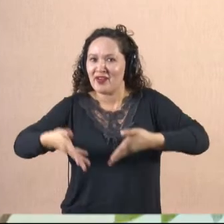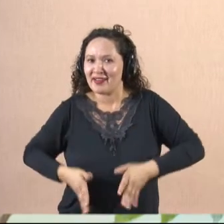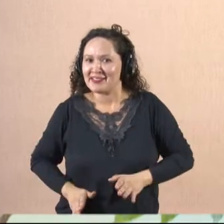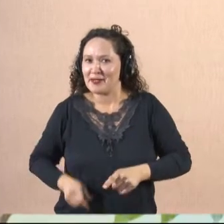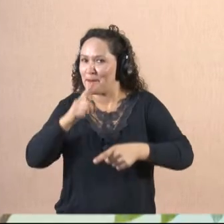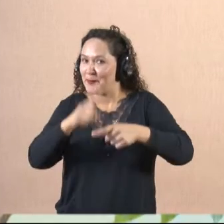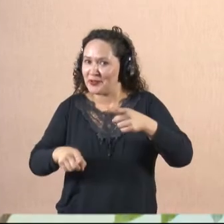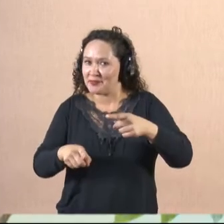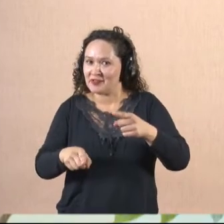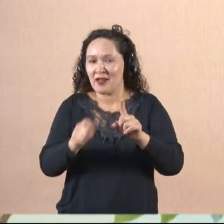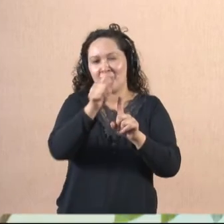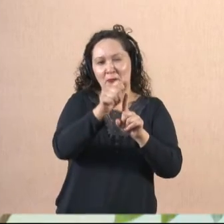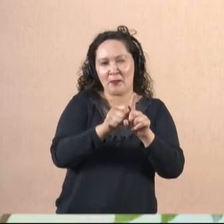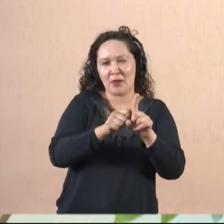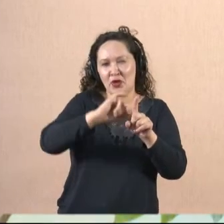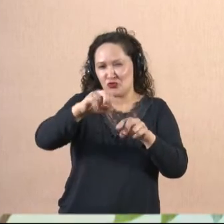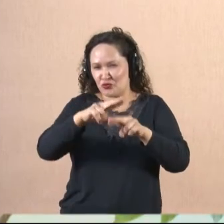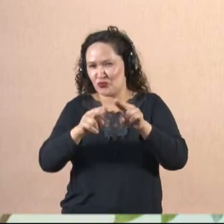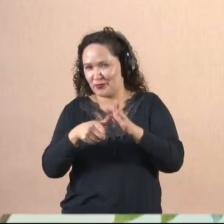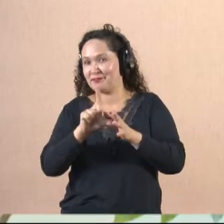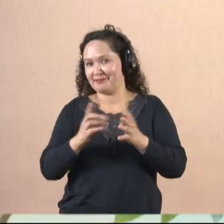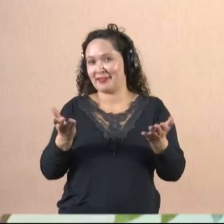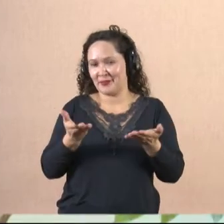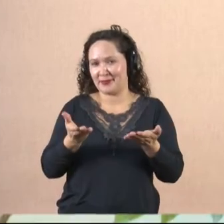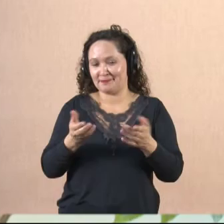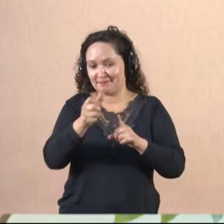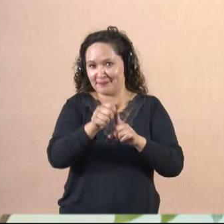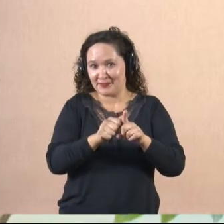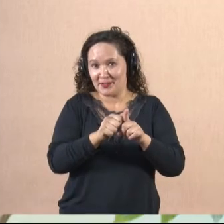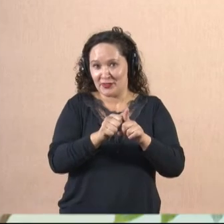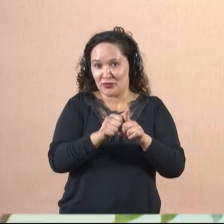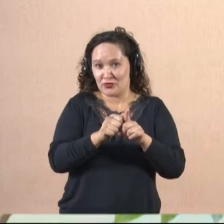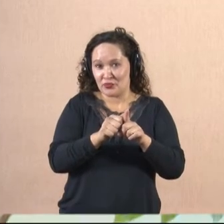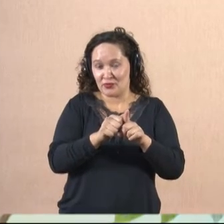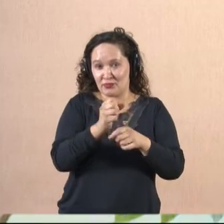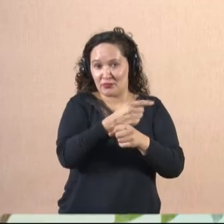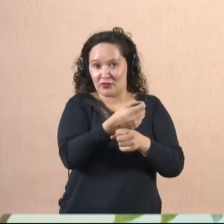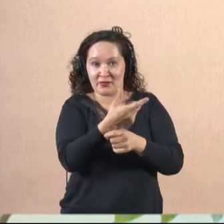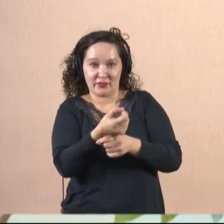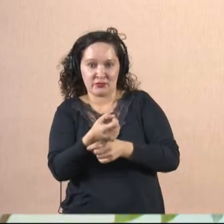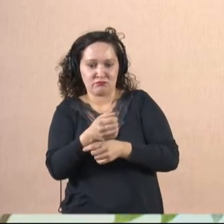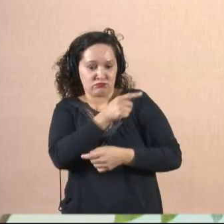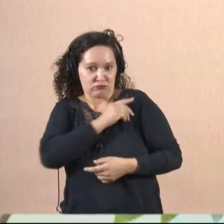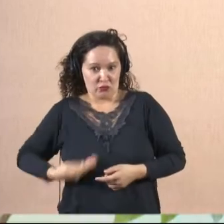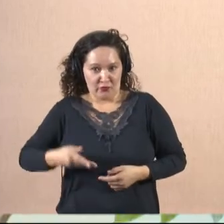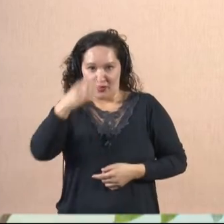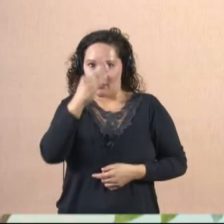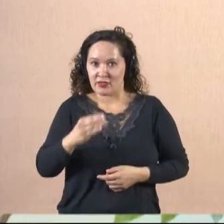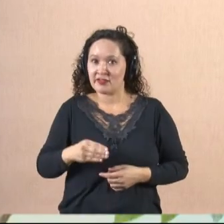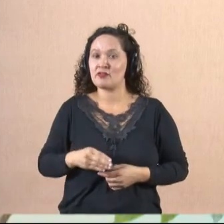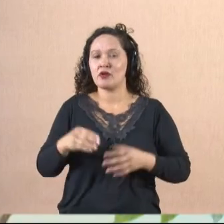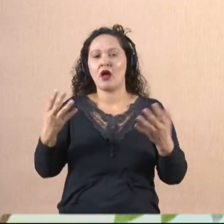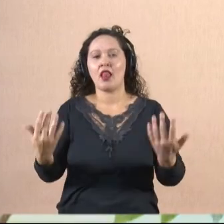em geral até o mês de junho passado mais o governo do brasil felizmente chegou